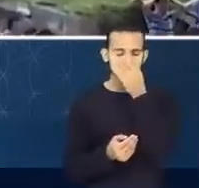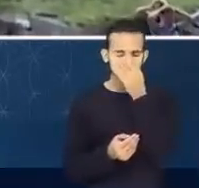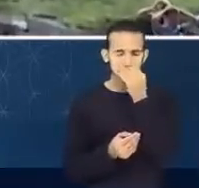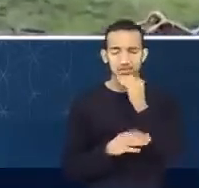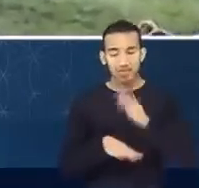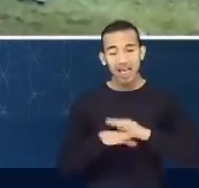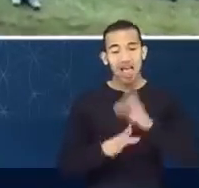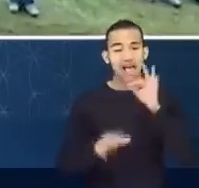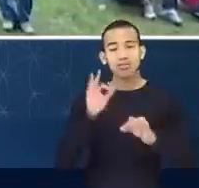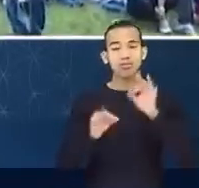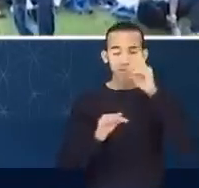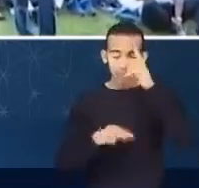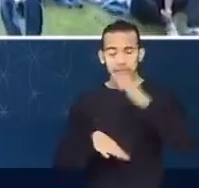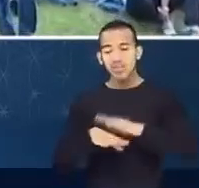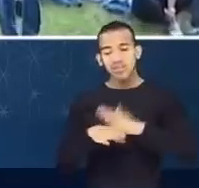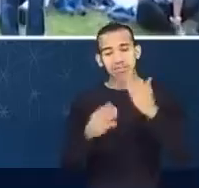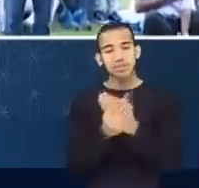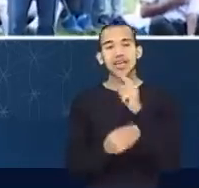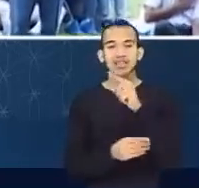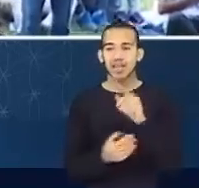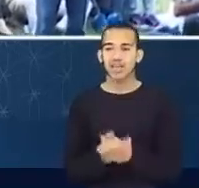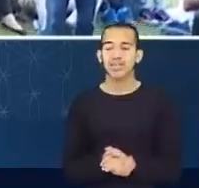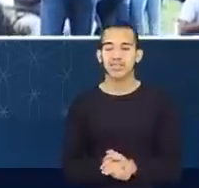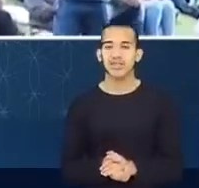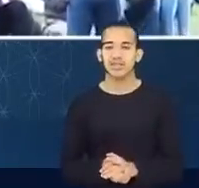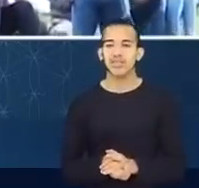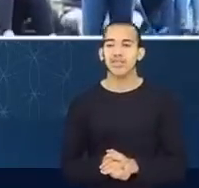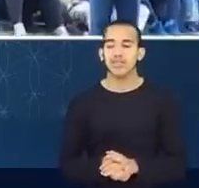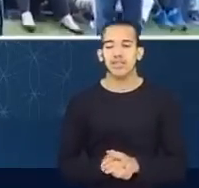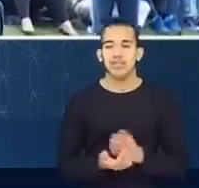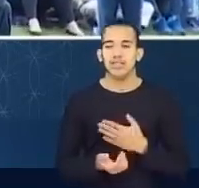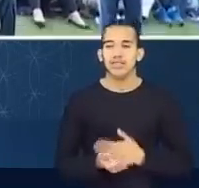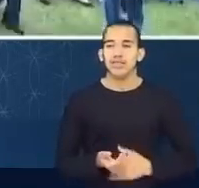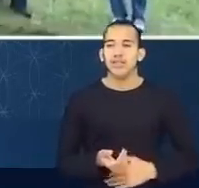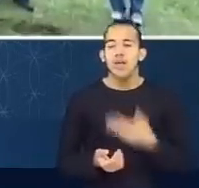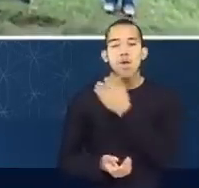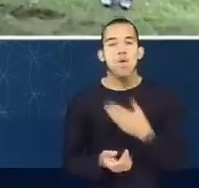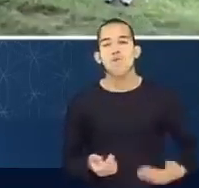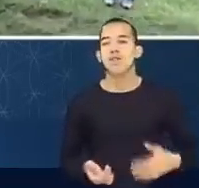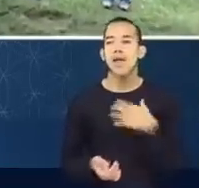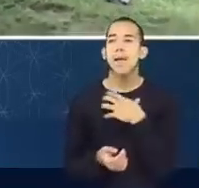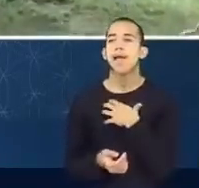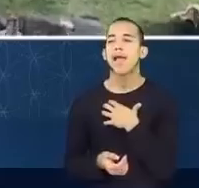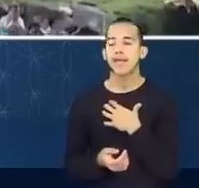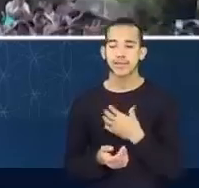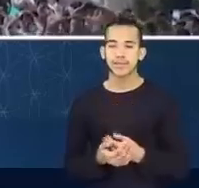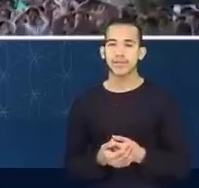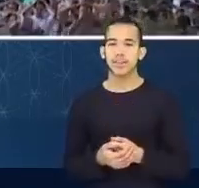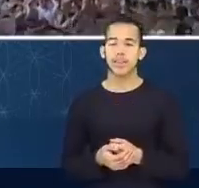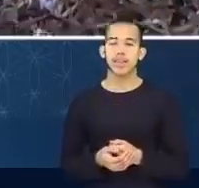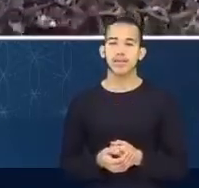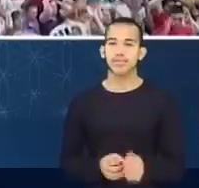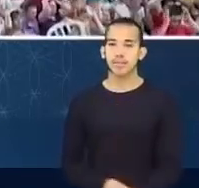A justiça mandou indenizar ele. É? Governador da Bahia. Mas a justiça é de lá também, né? Mas mandou indenizar